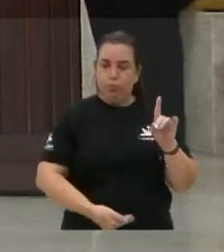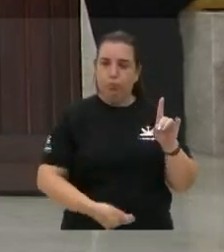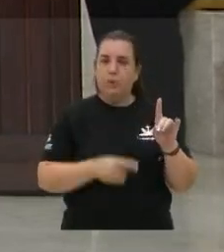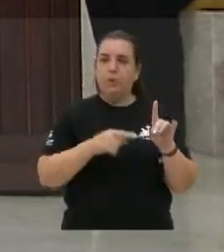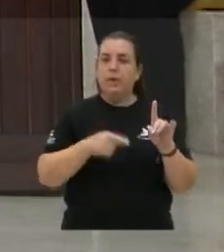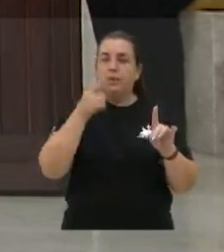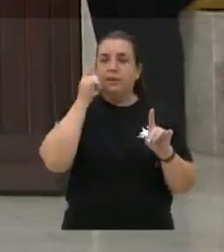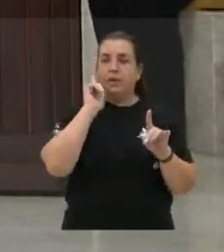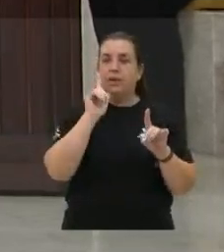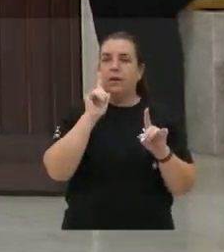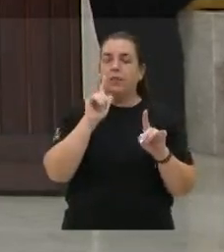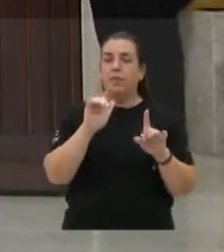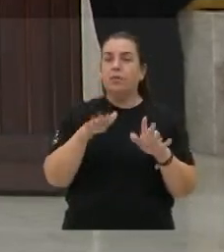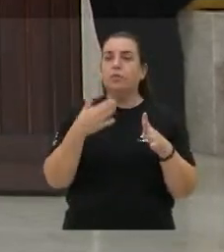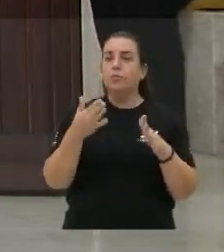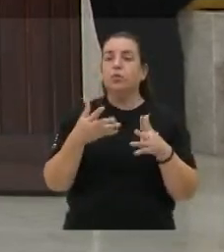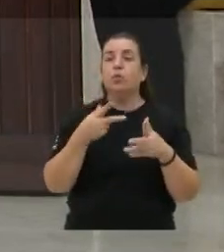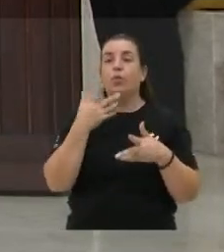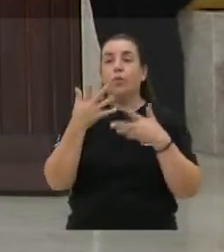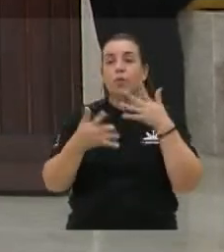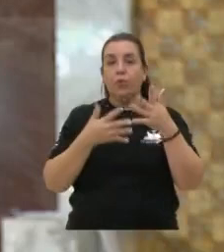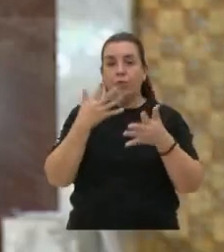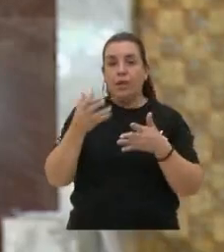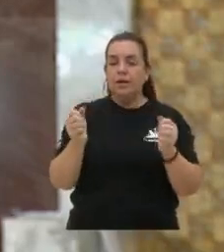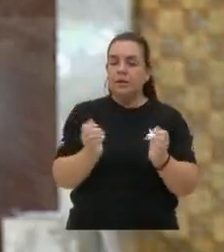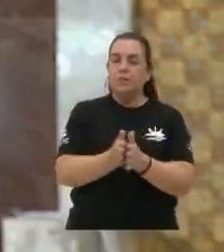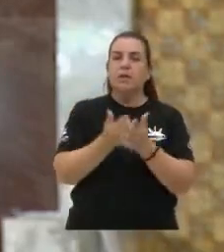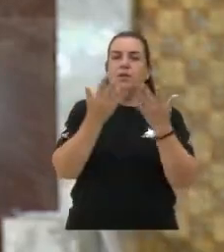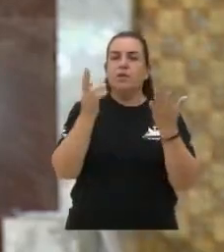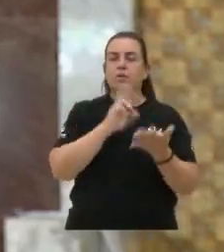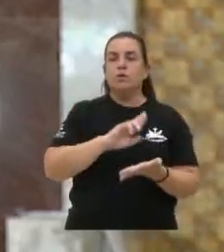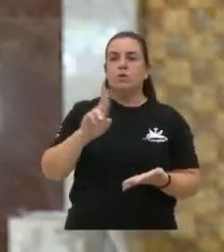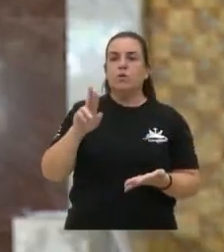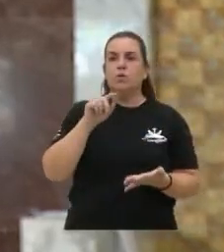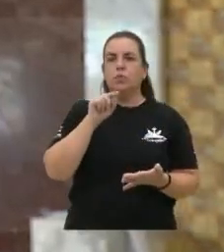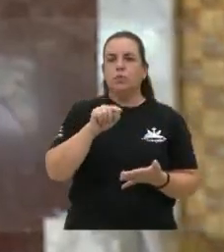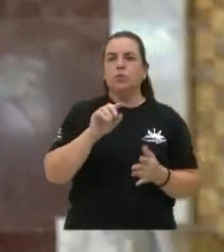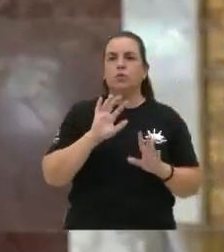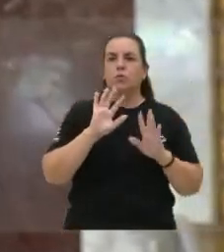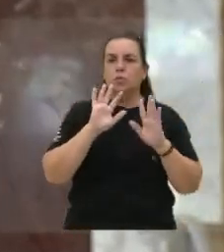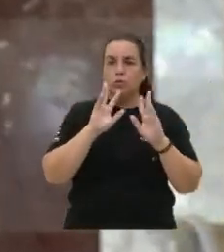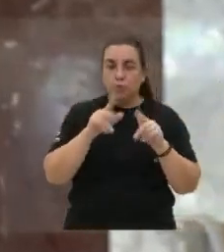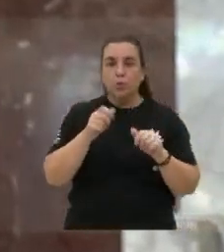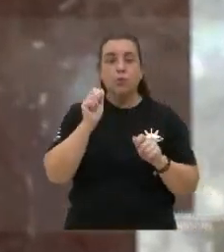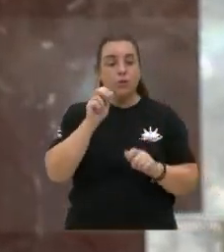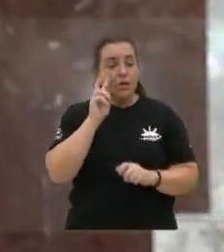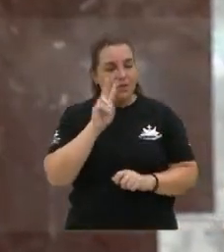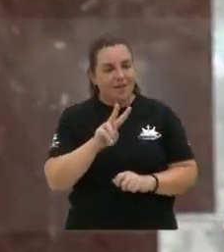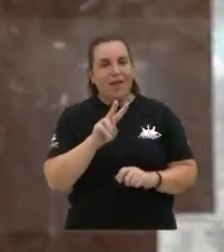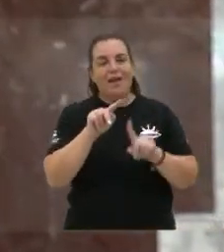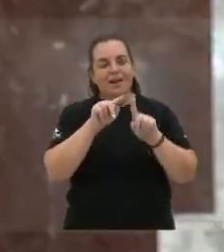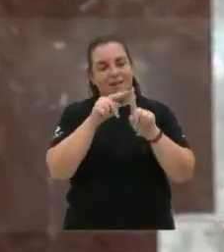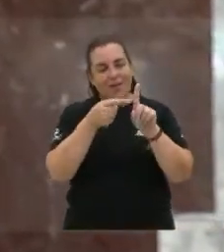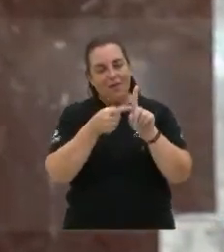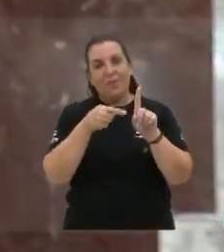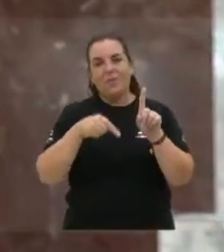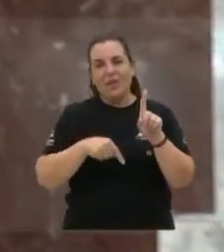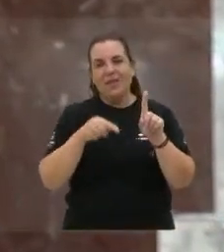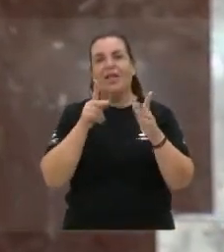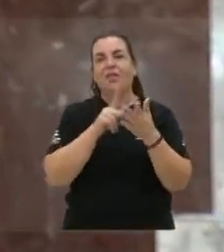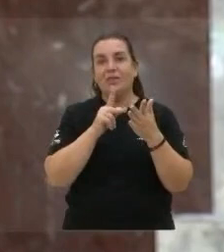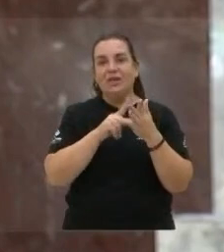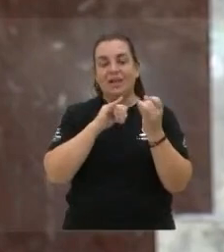para quando falar das maravilhas do Senhor, todos pudessem olhar e ver, de